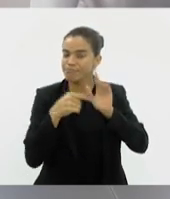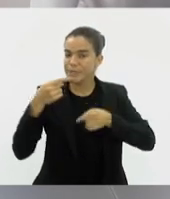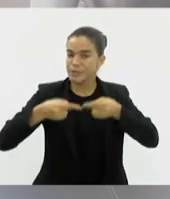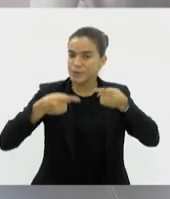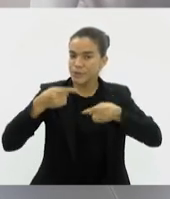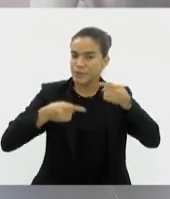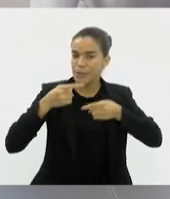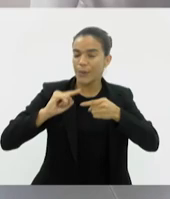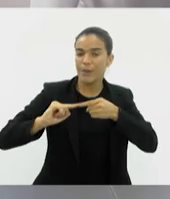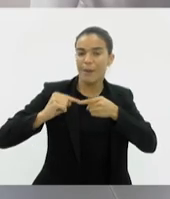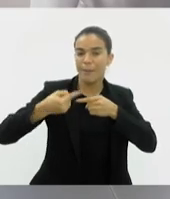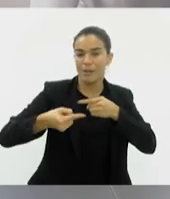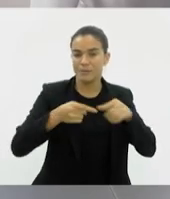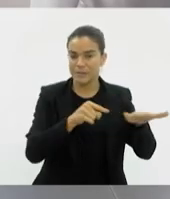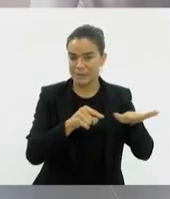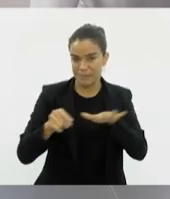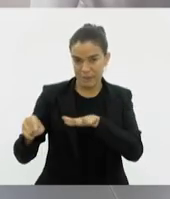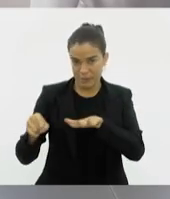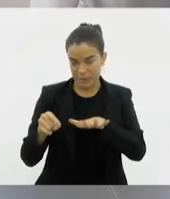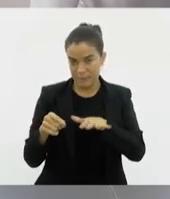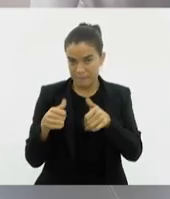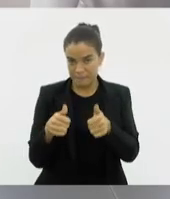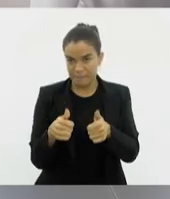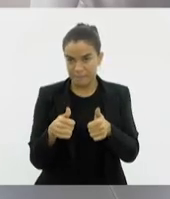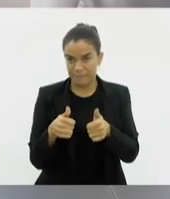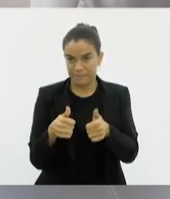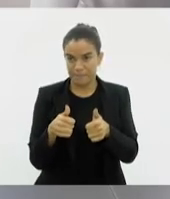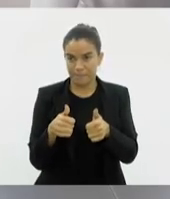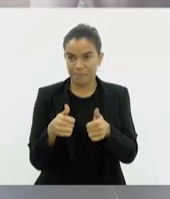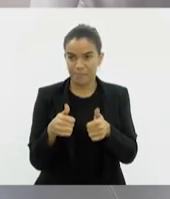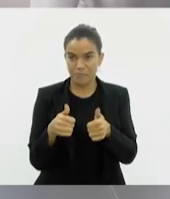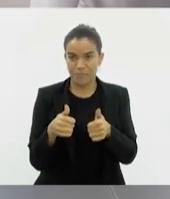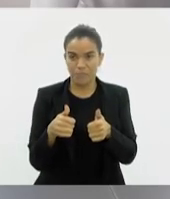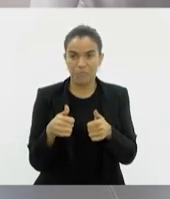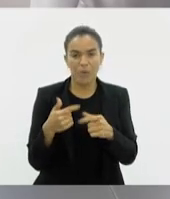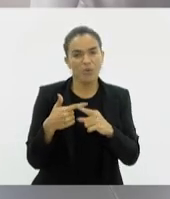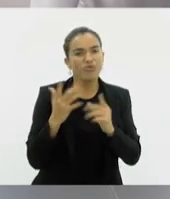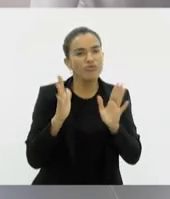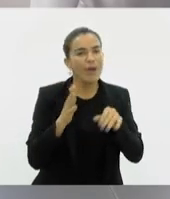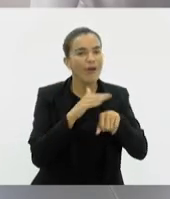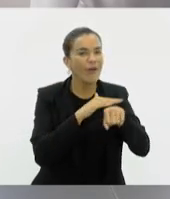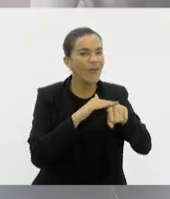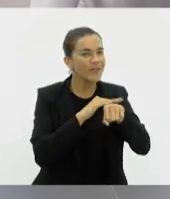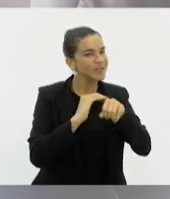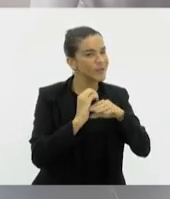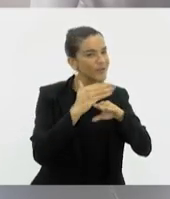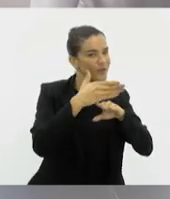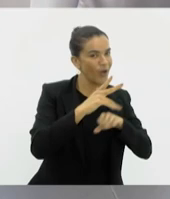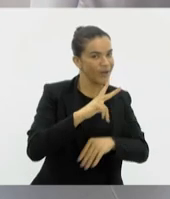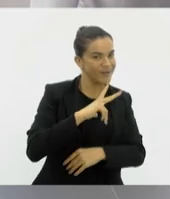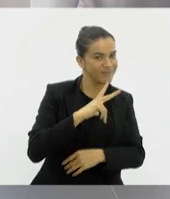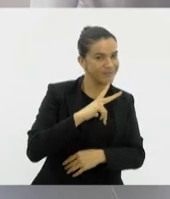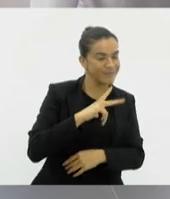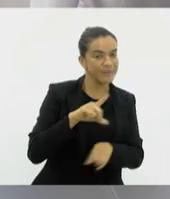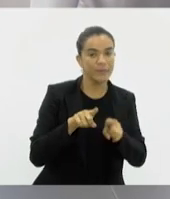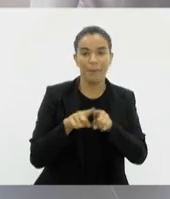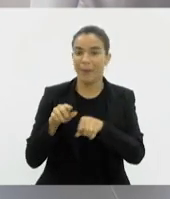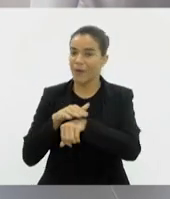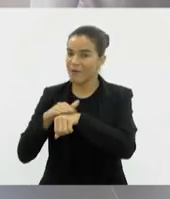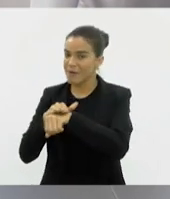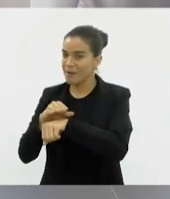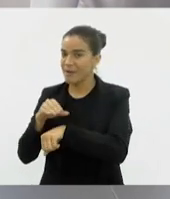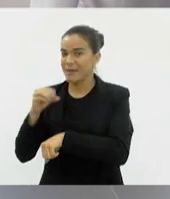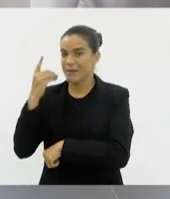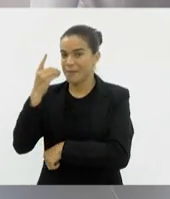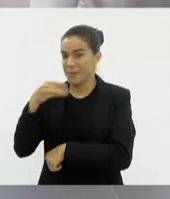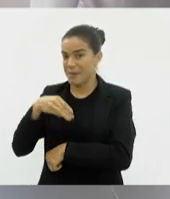audiência, para a gente definir essa questão processual. Porque a gente já conversou fora daqui, tanto conversei com a deputada Marta e com Vossa